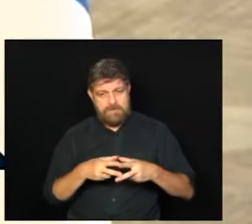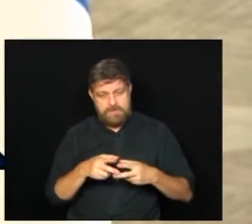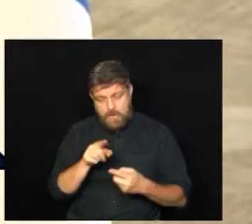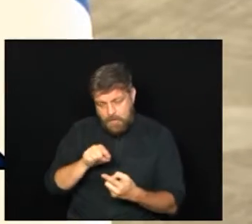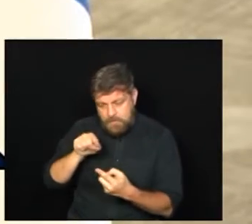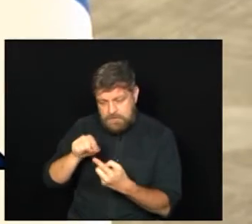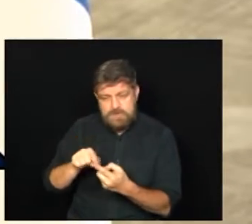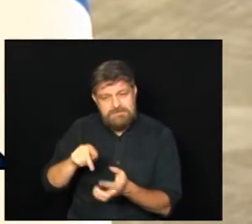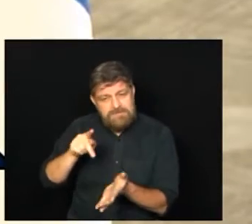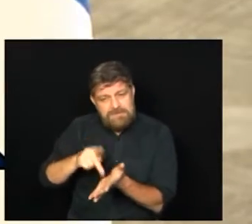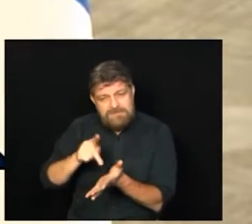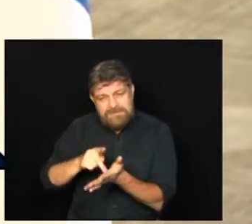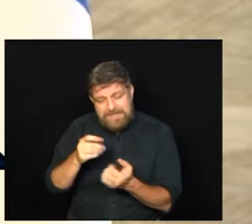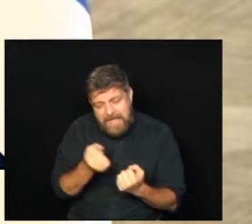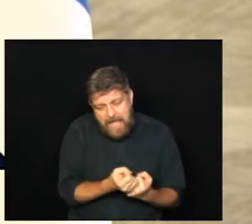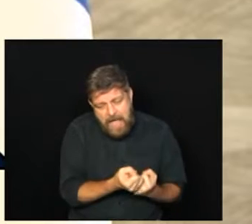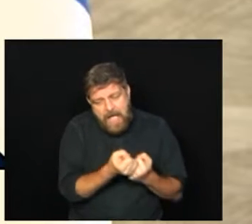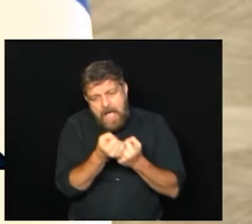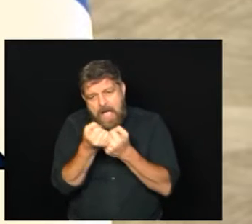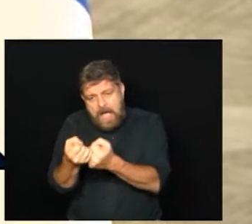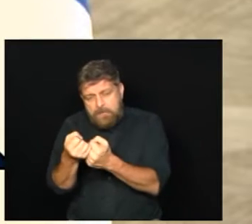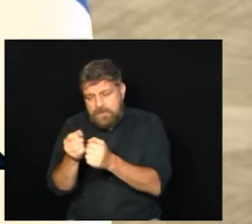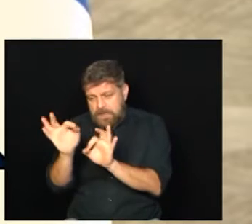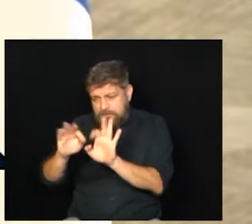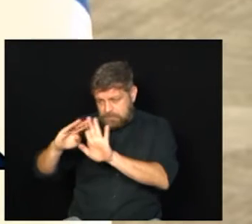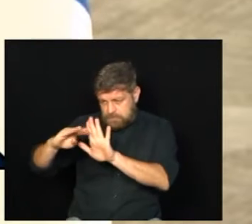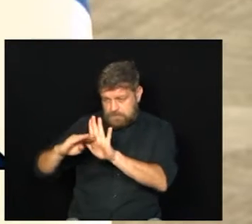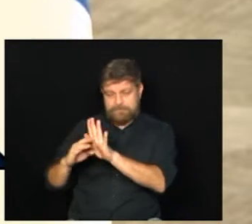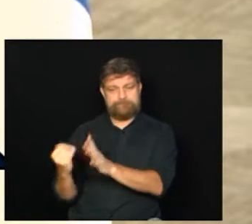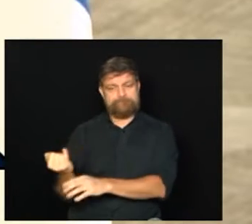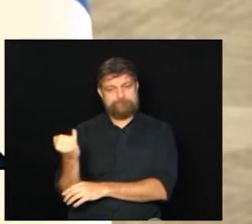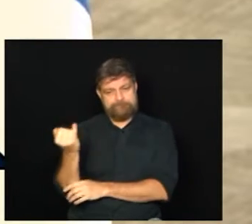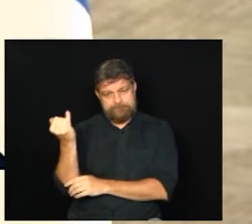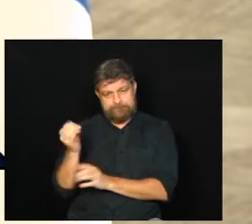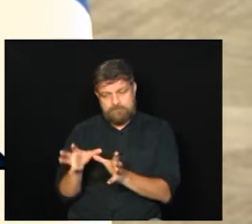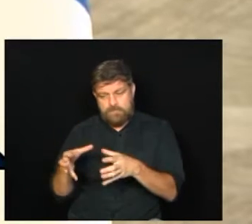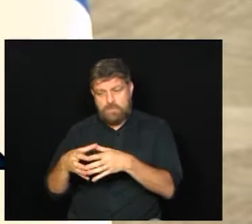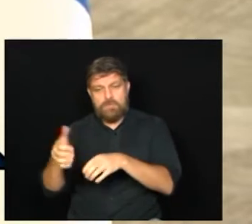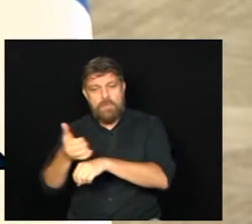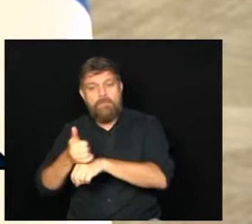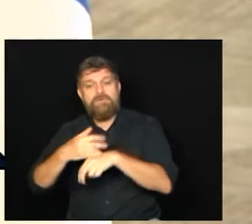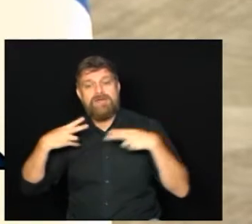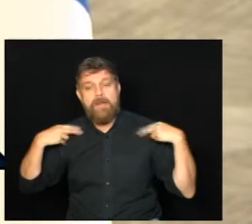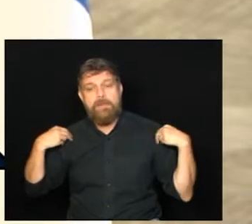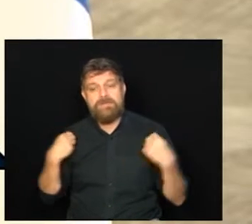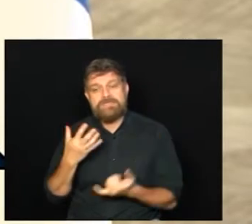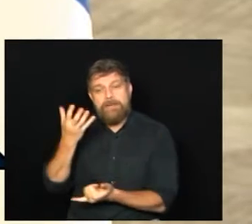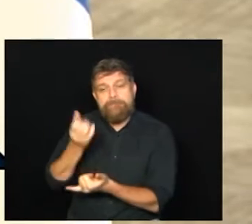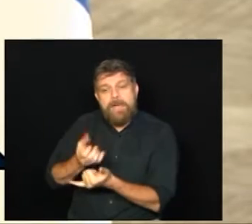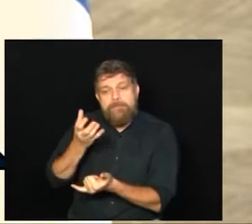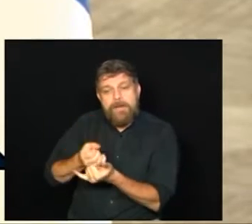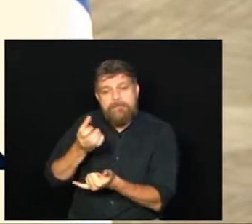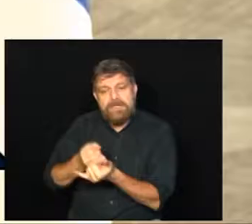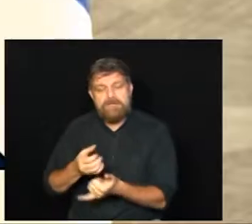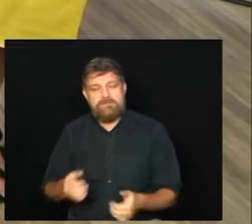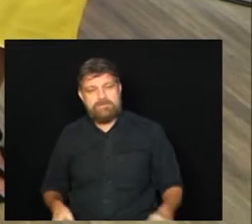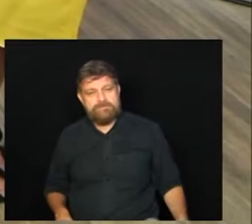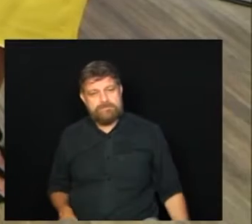fato, para apoiar projetos relevantes para a categoria dos motoristas de transporte por aplicativo.